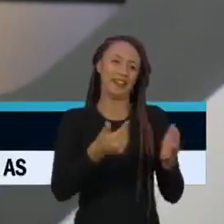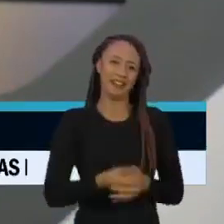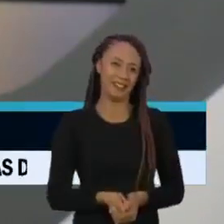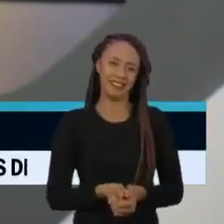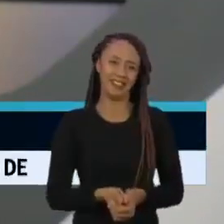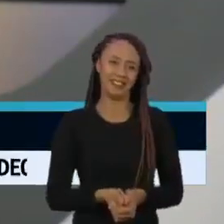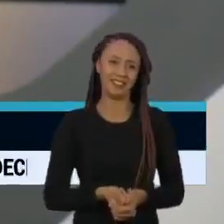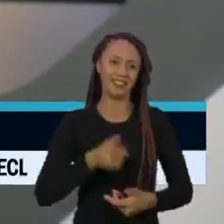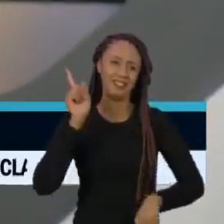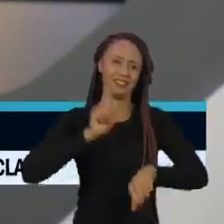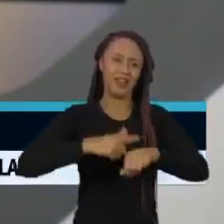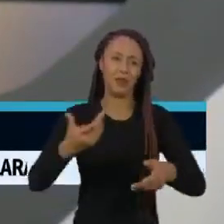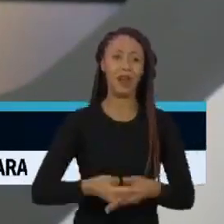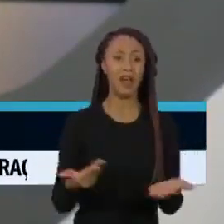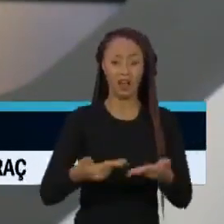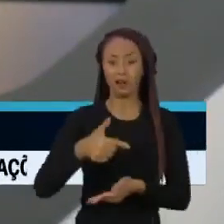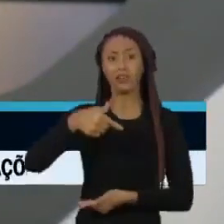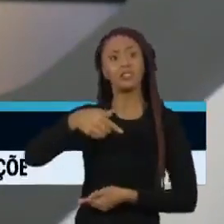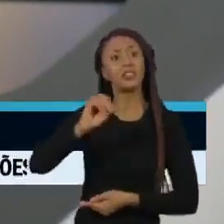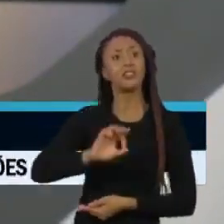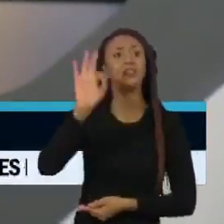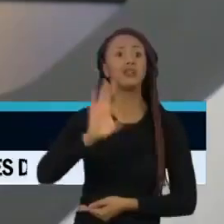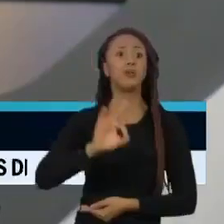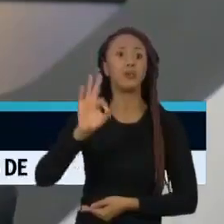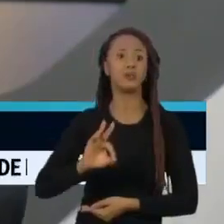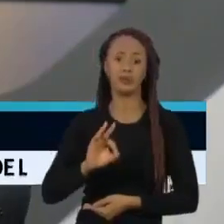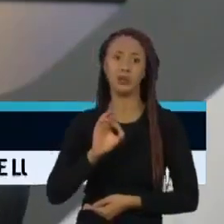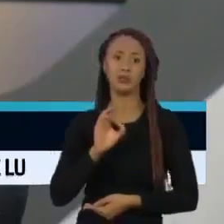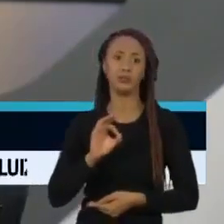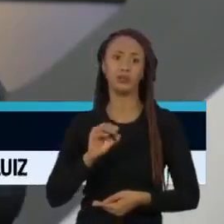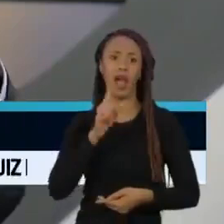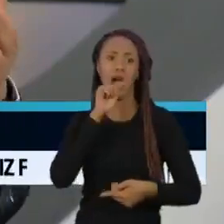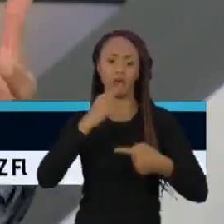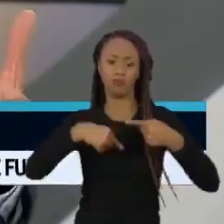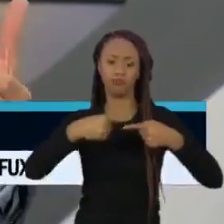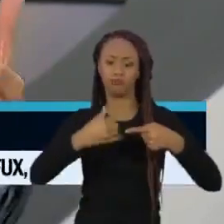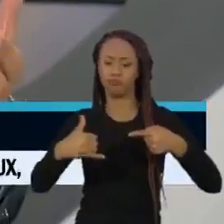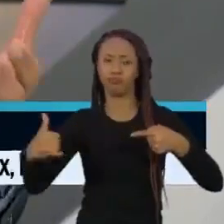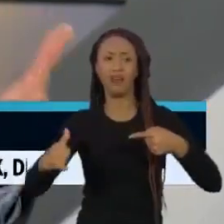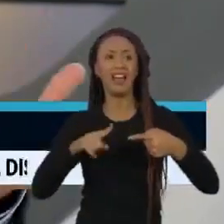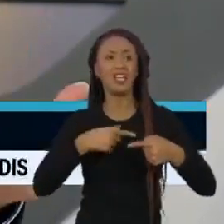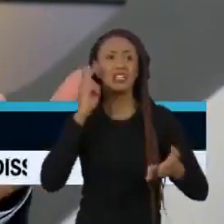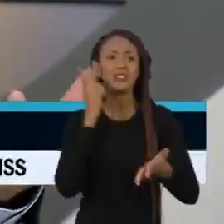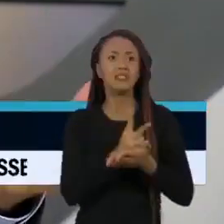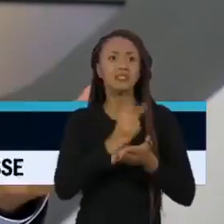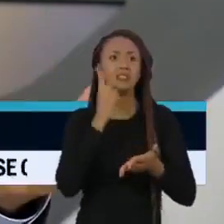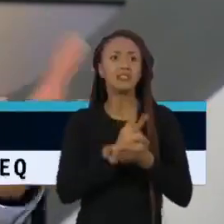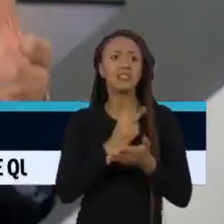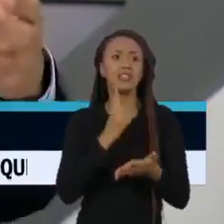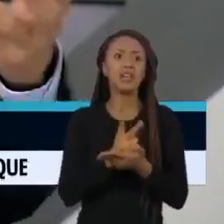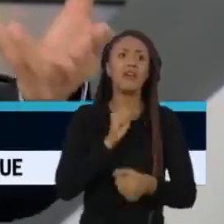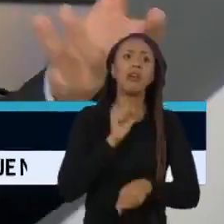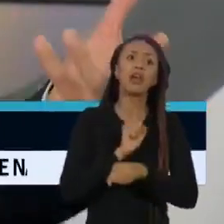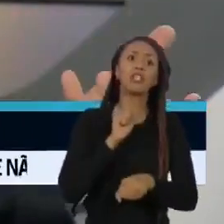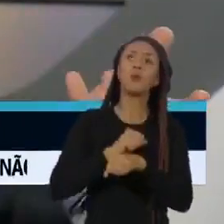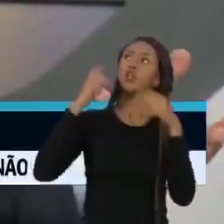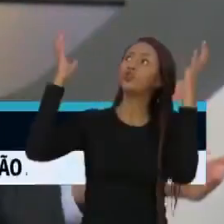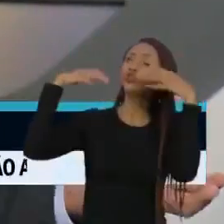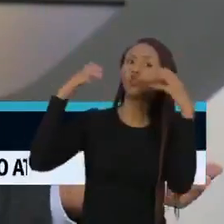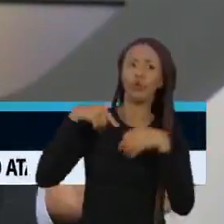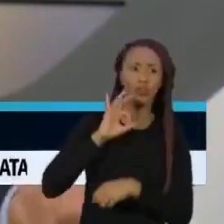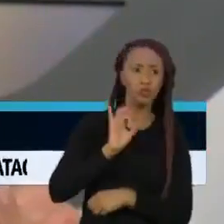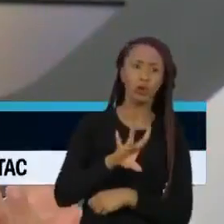hidrelétrica na loucura agora é setenta por cento de hidrelétricas nós não podemos ter tal dependência no regime de chuvas em É